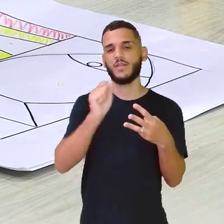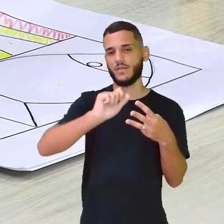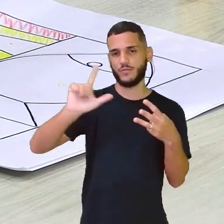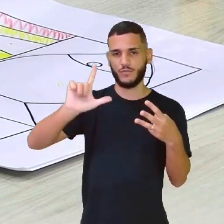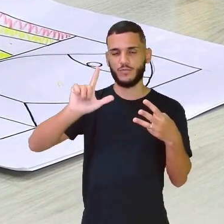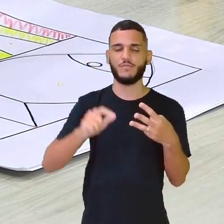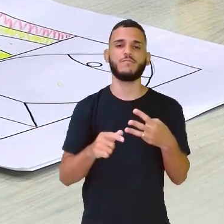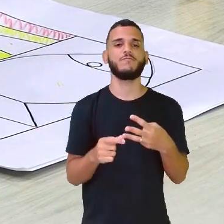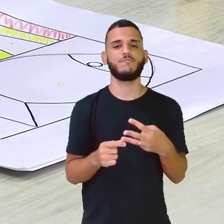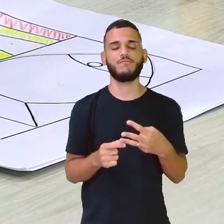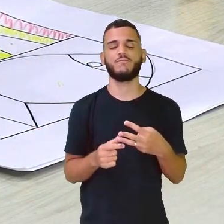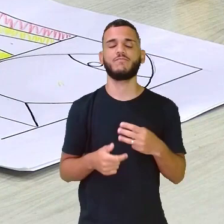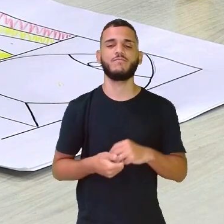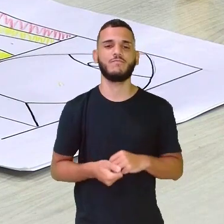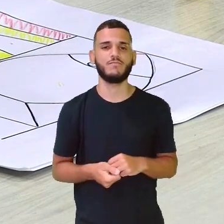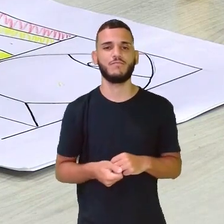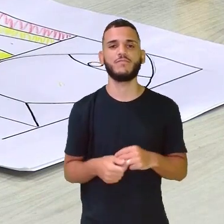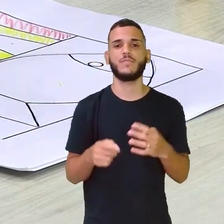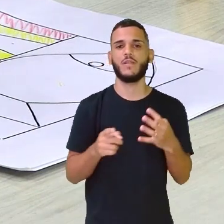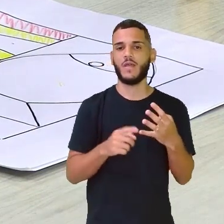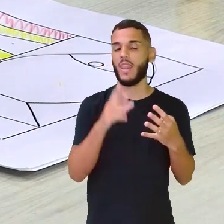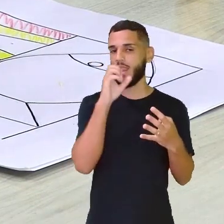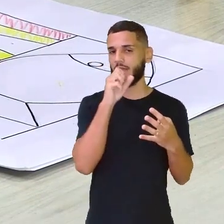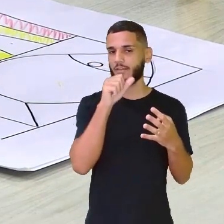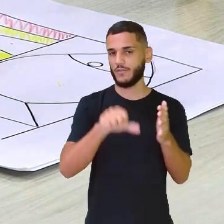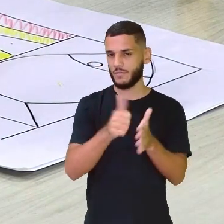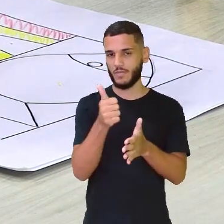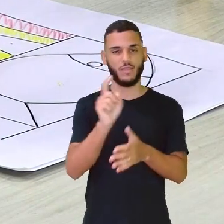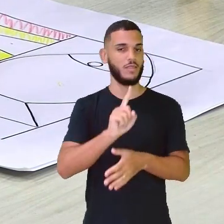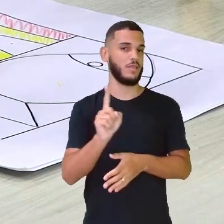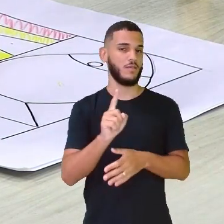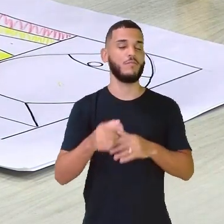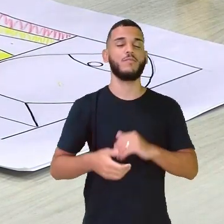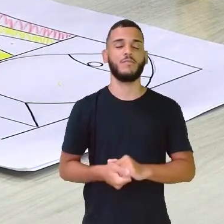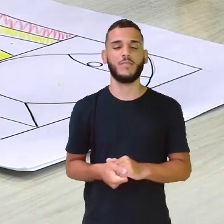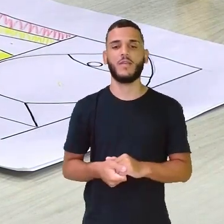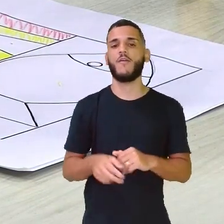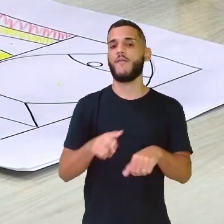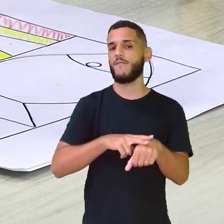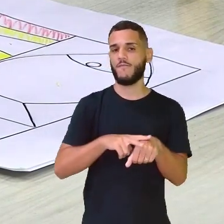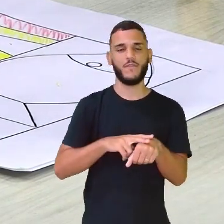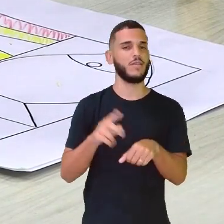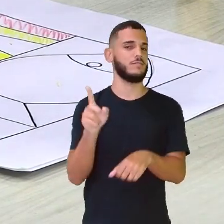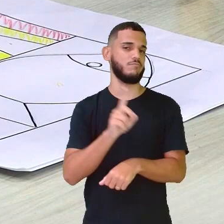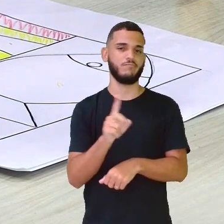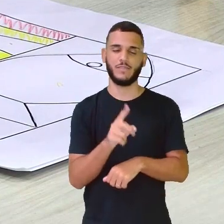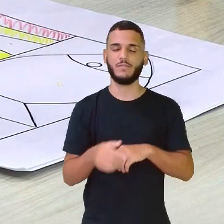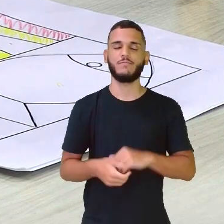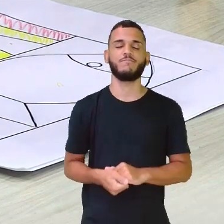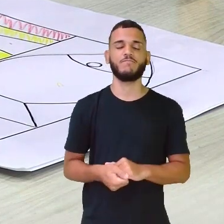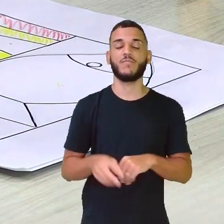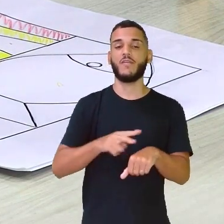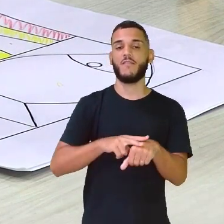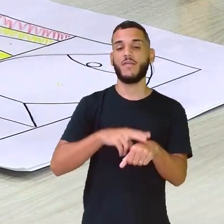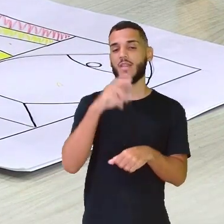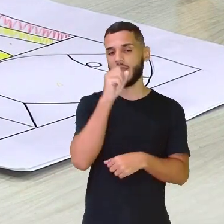azul. O laranja não é uma cor primária. O verde não é uma cor primária. Verde e